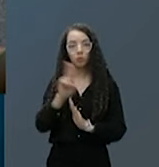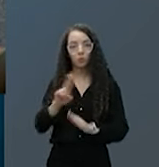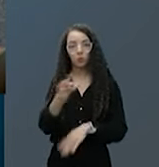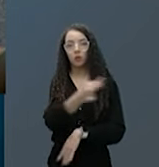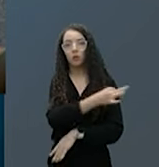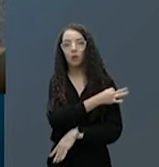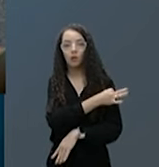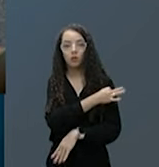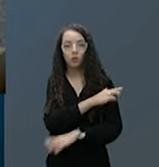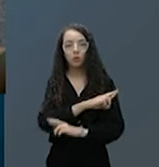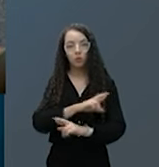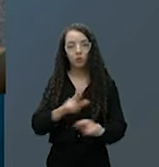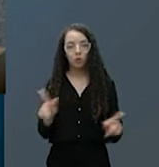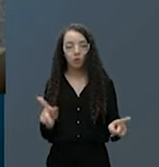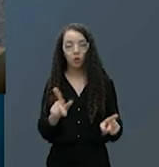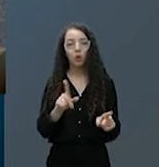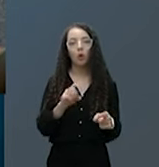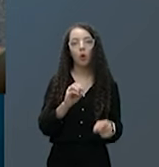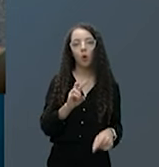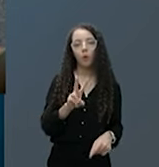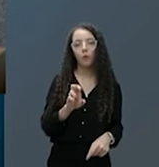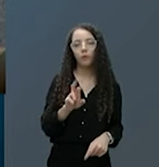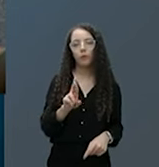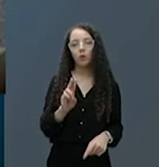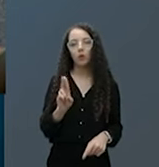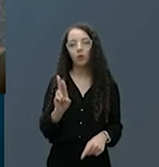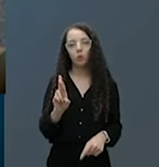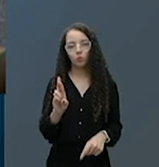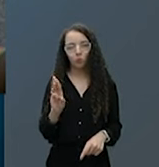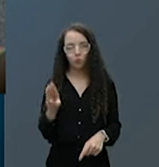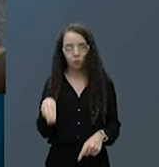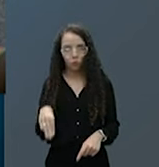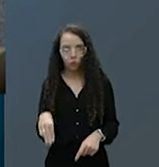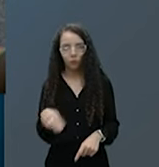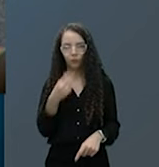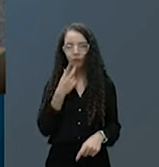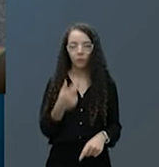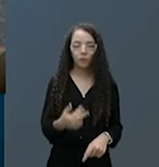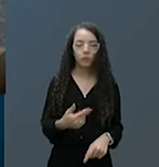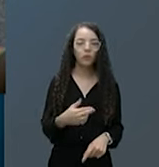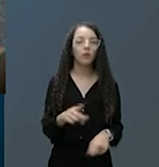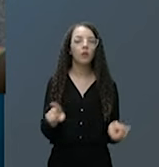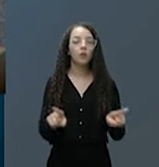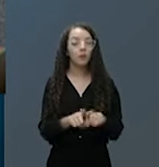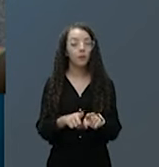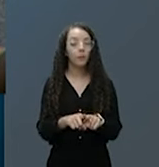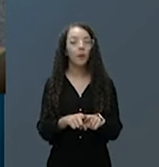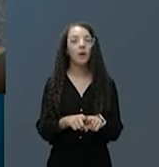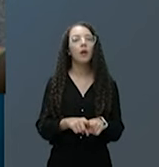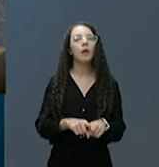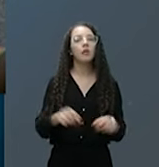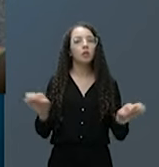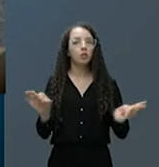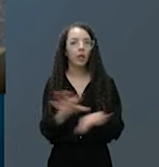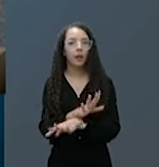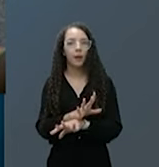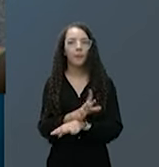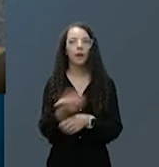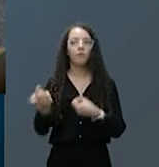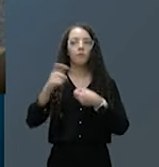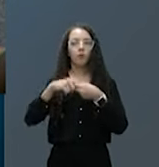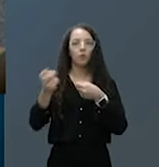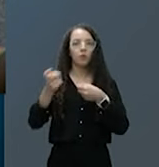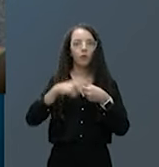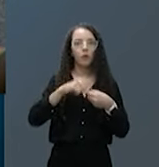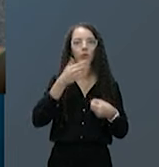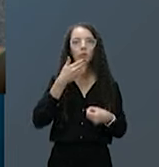distinguish e overruling, e quando o agravo interno foi interposto com o objetivo de exaurir a instância recursal a fim de permitir o acesso às instâncias superiores.